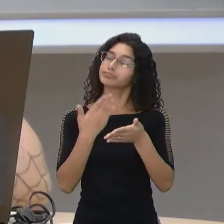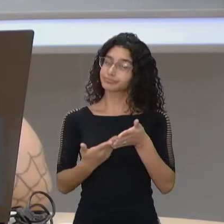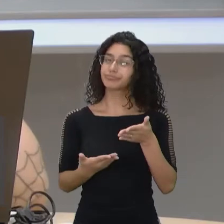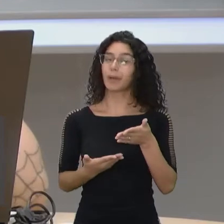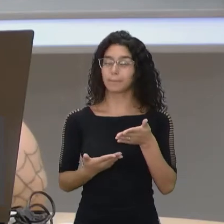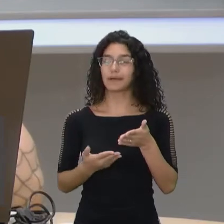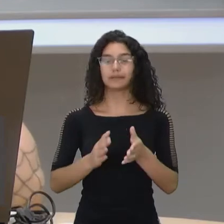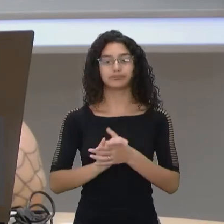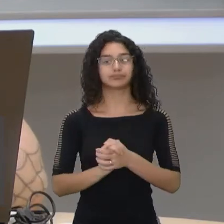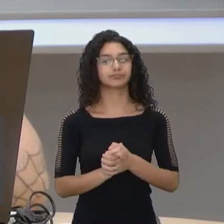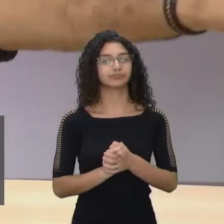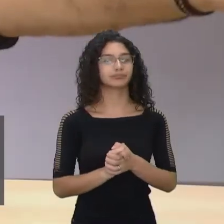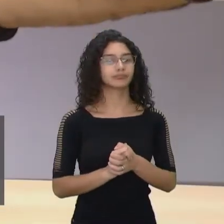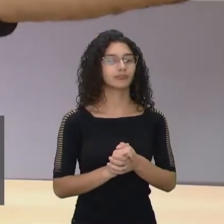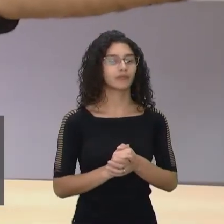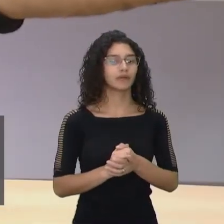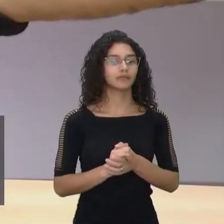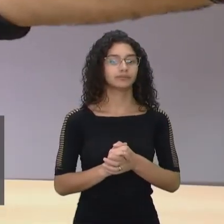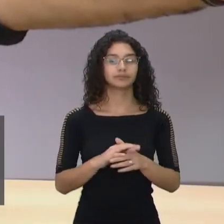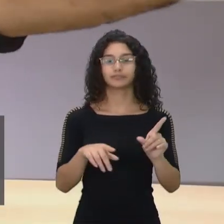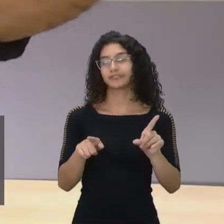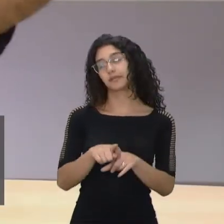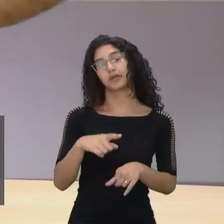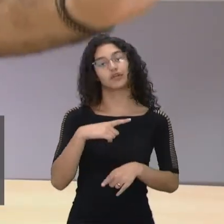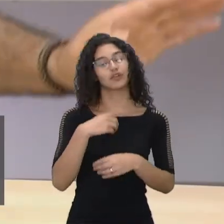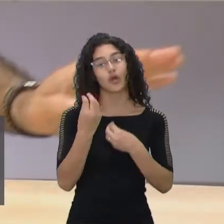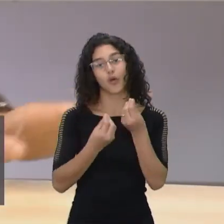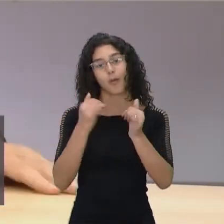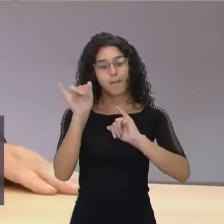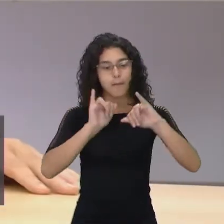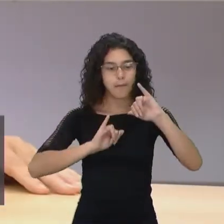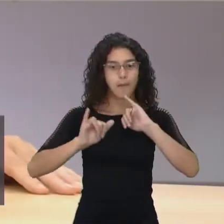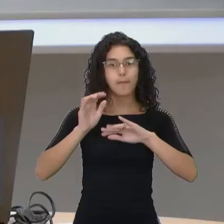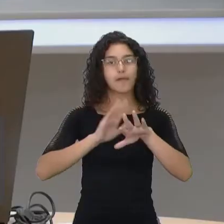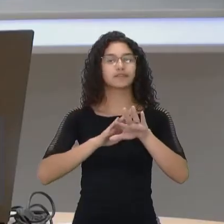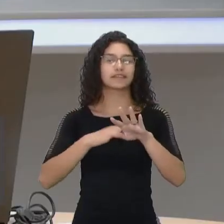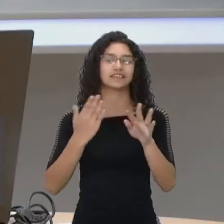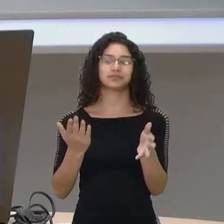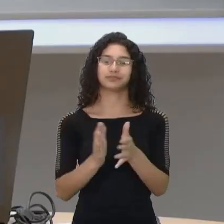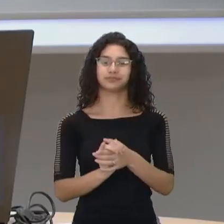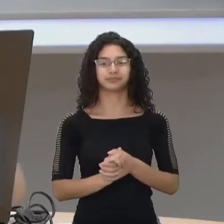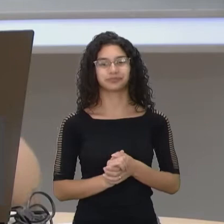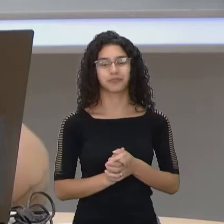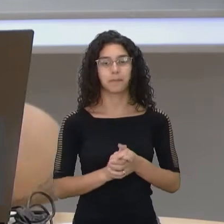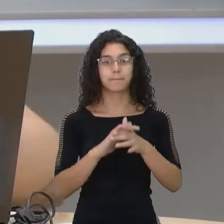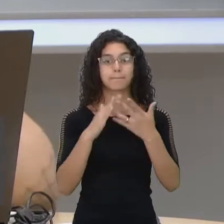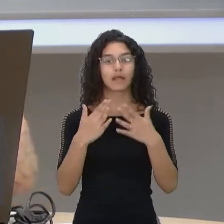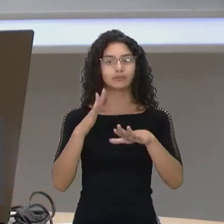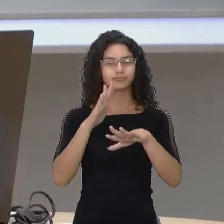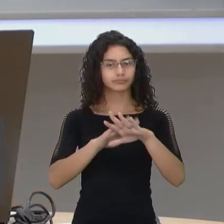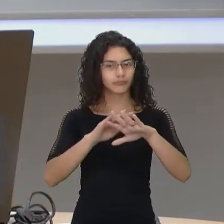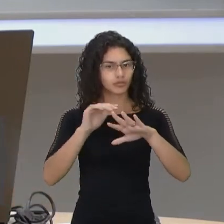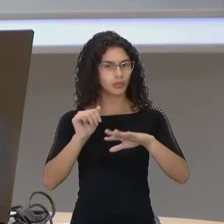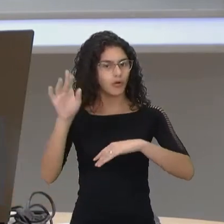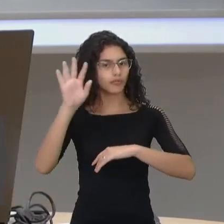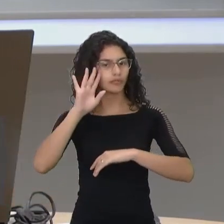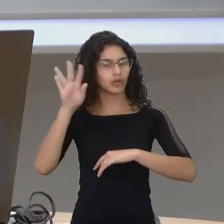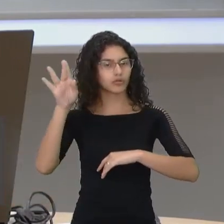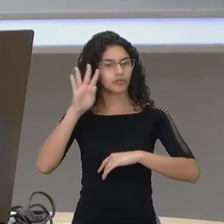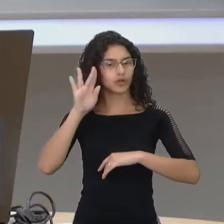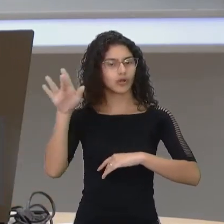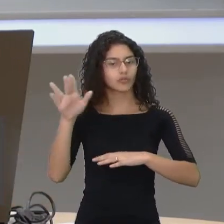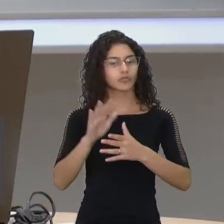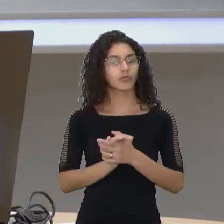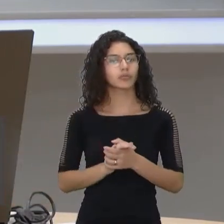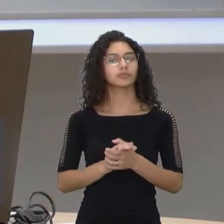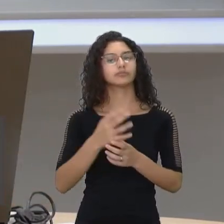sua encomenda. Também não tinha reagente químico na Também época. não tinha reagente químico, exatamente. Aí ele chamou lá um grande filósofo sábio,